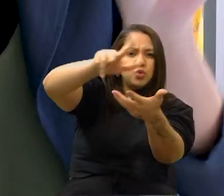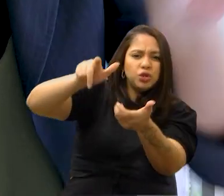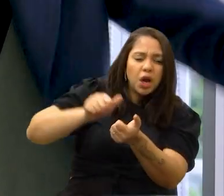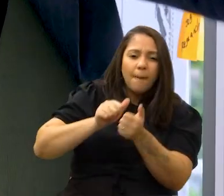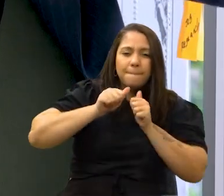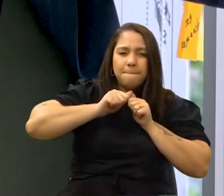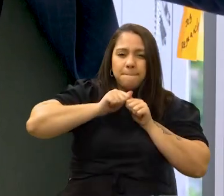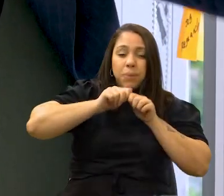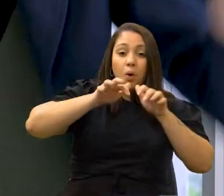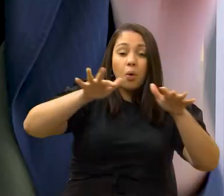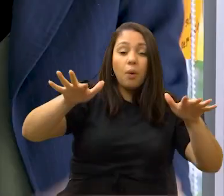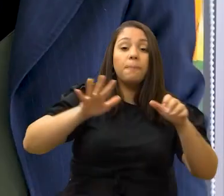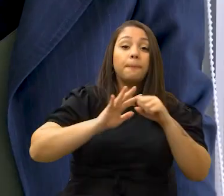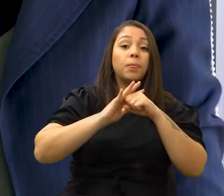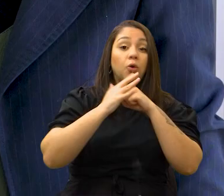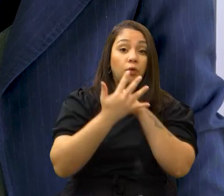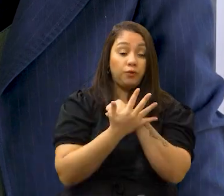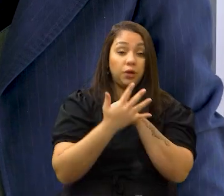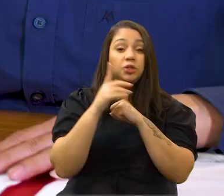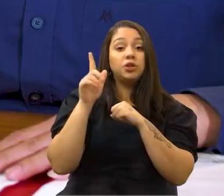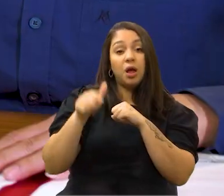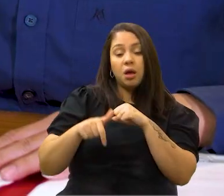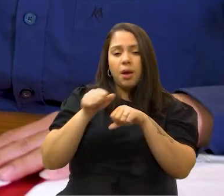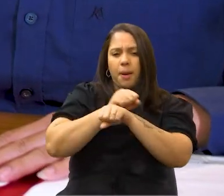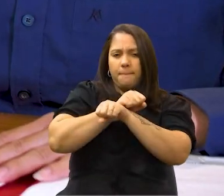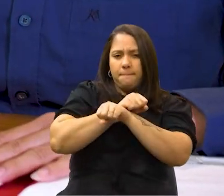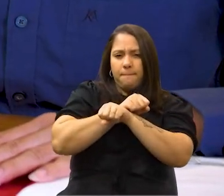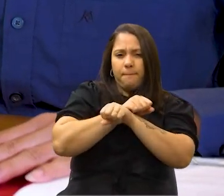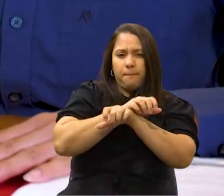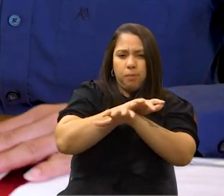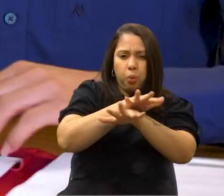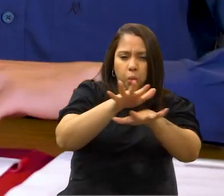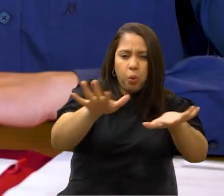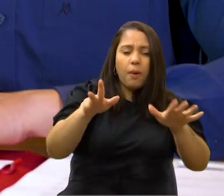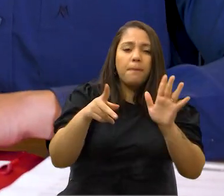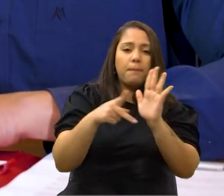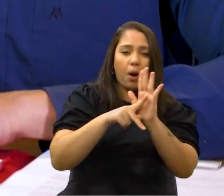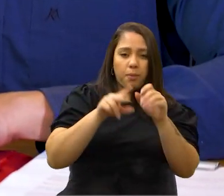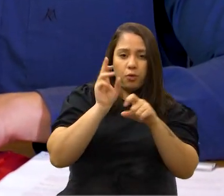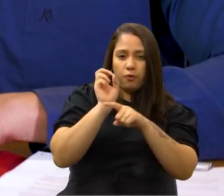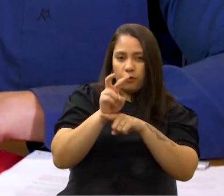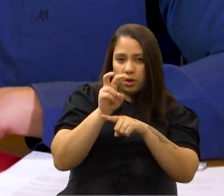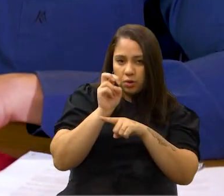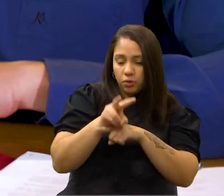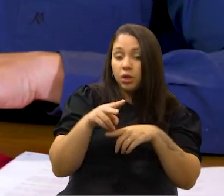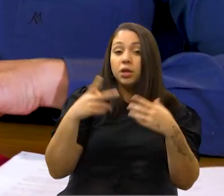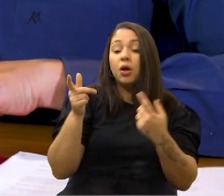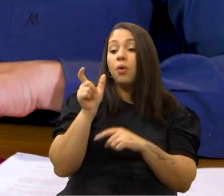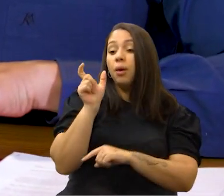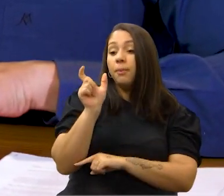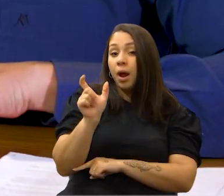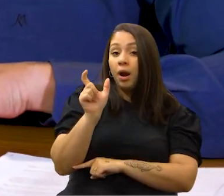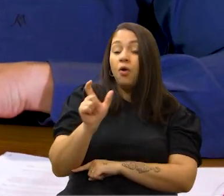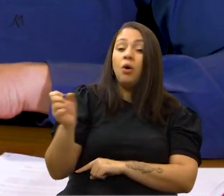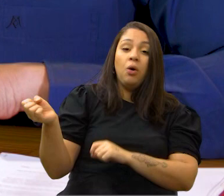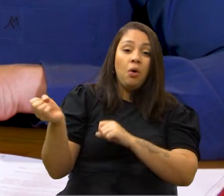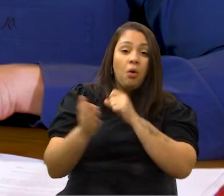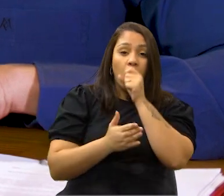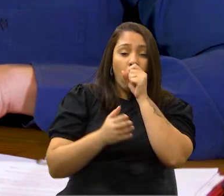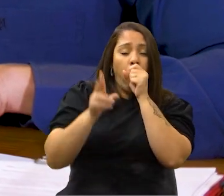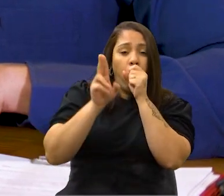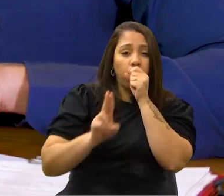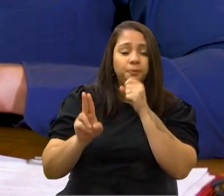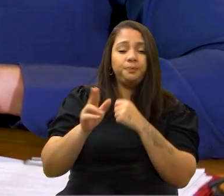foi pela Covid, foi o coronavírus, né? O SARS-CoV. Então, a palavra passou a